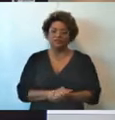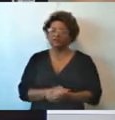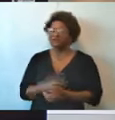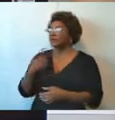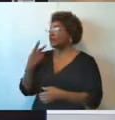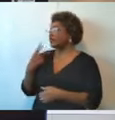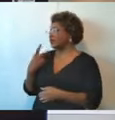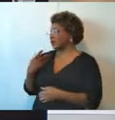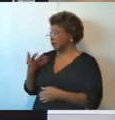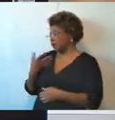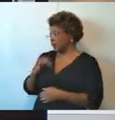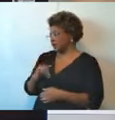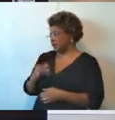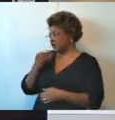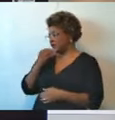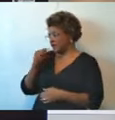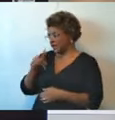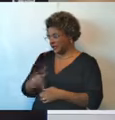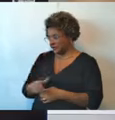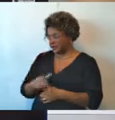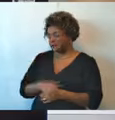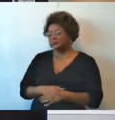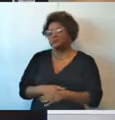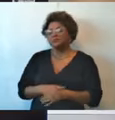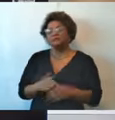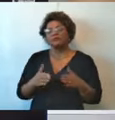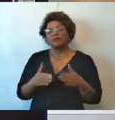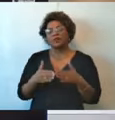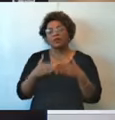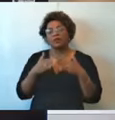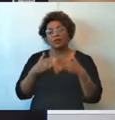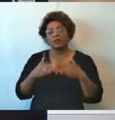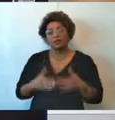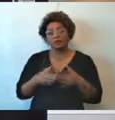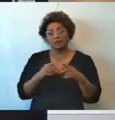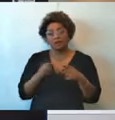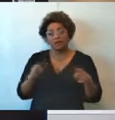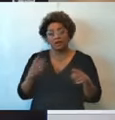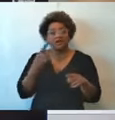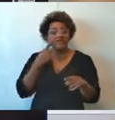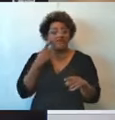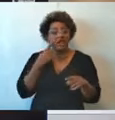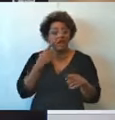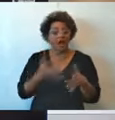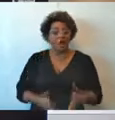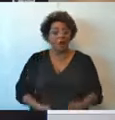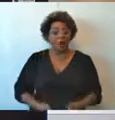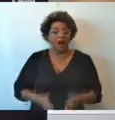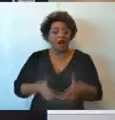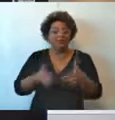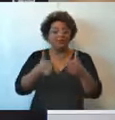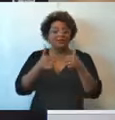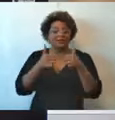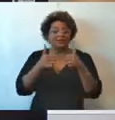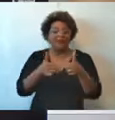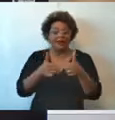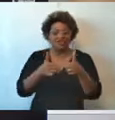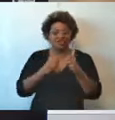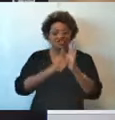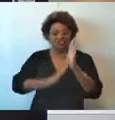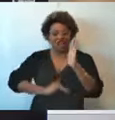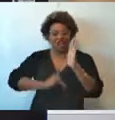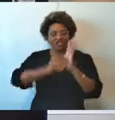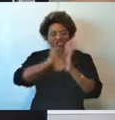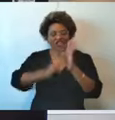alguns vereadores aqui e pedir para vocês começarem a observar a qualidade da tinta que estão usando